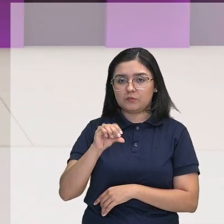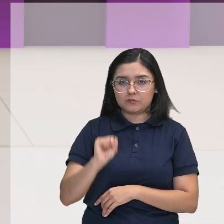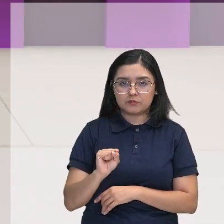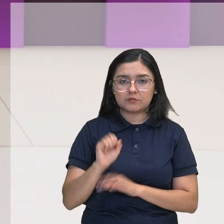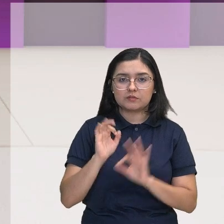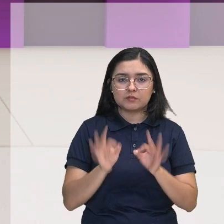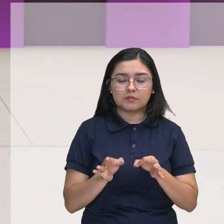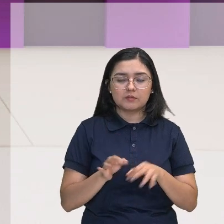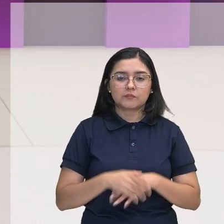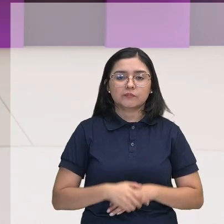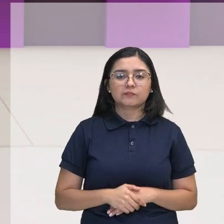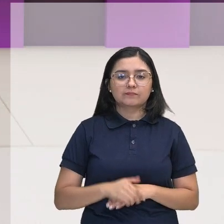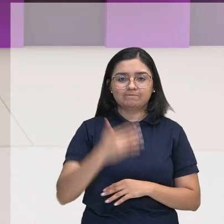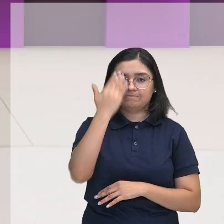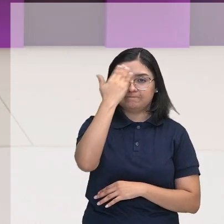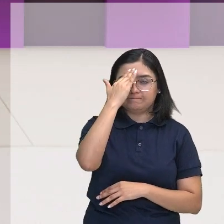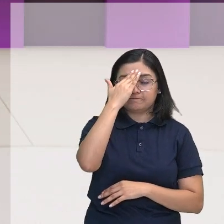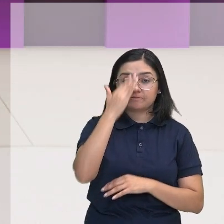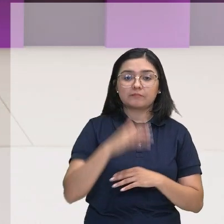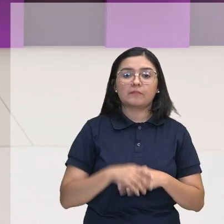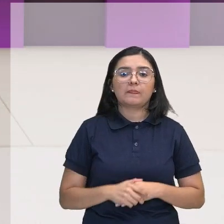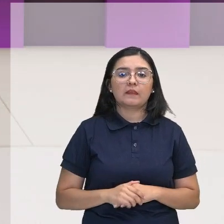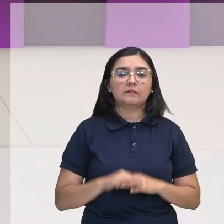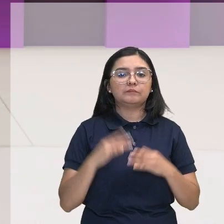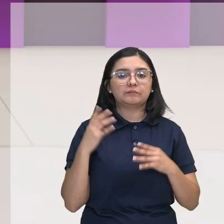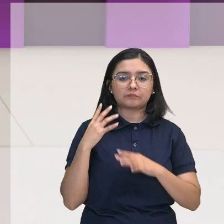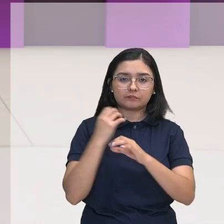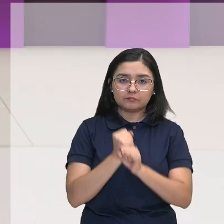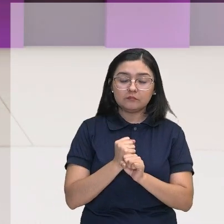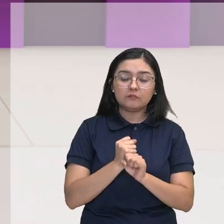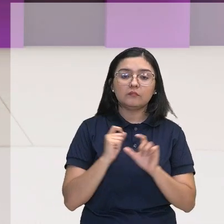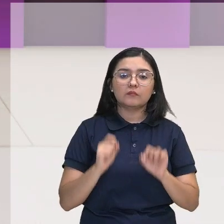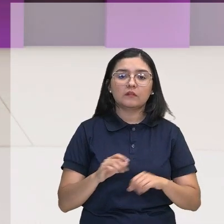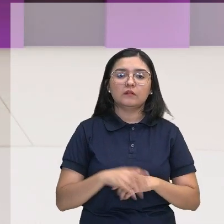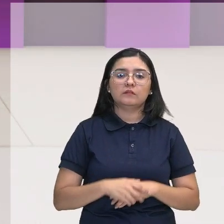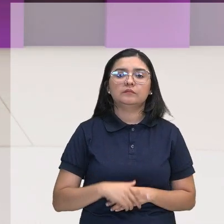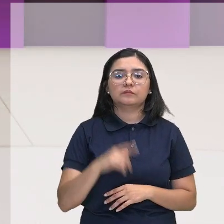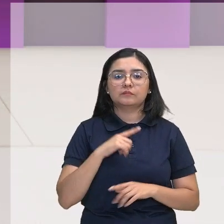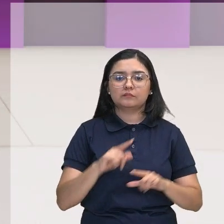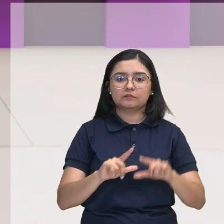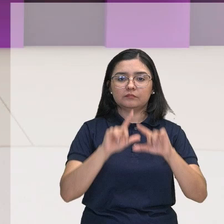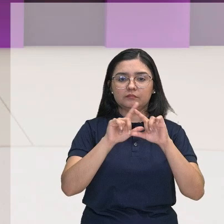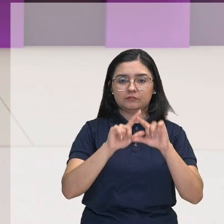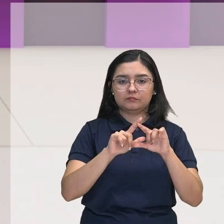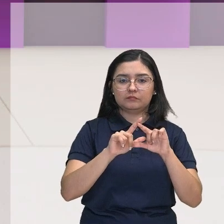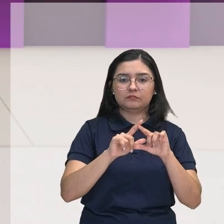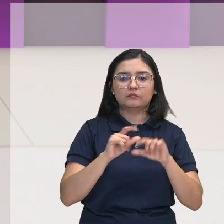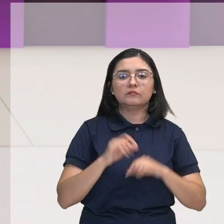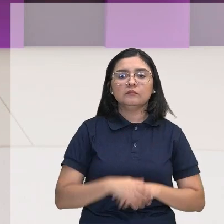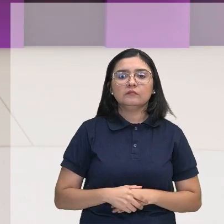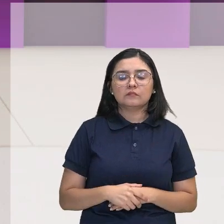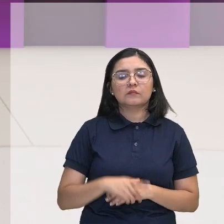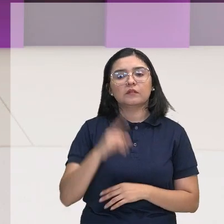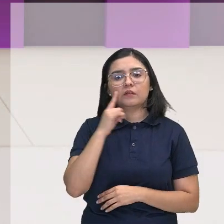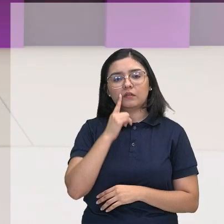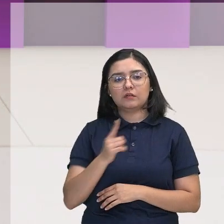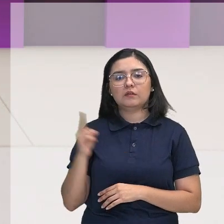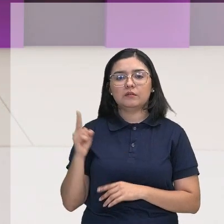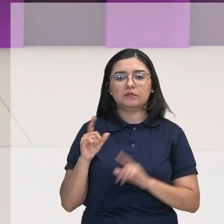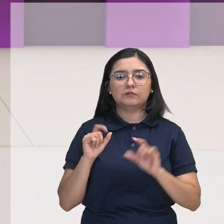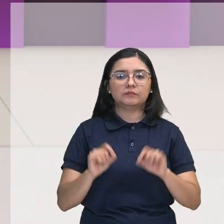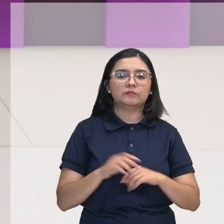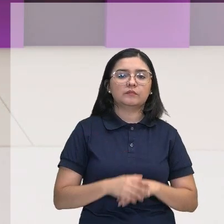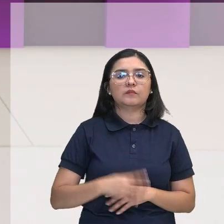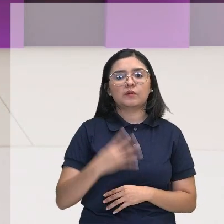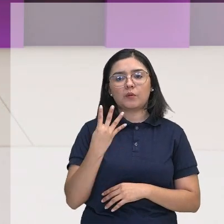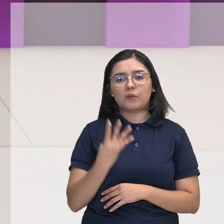Tudo bem? Deu para entender? Então, recapitulando, polígono de 3 lados, triângulo. Polígono de 4